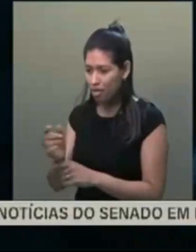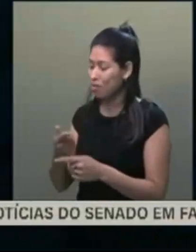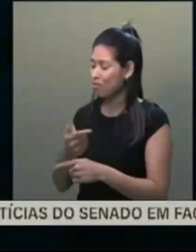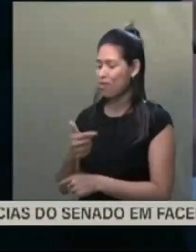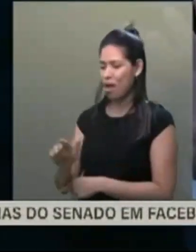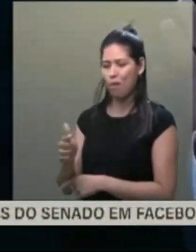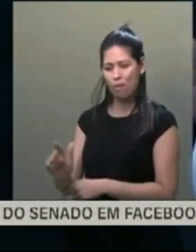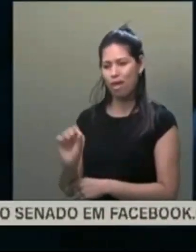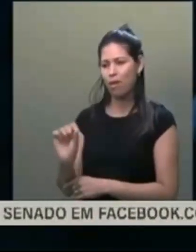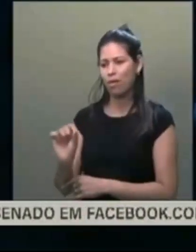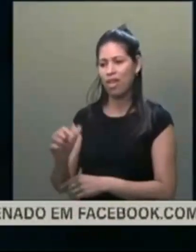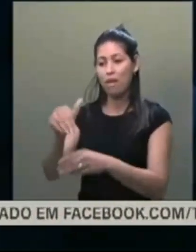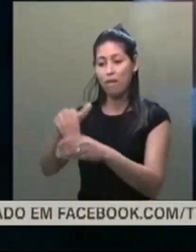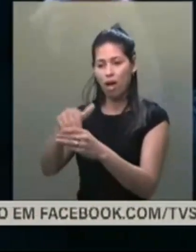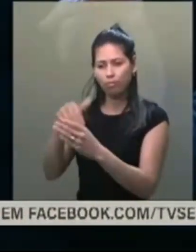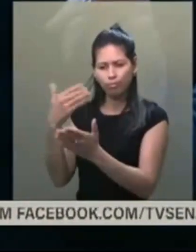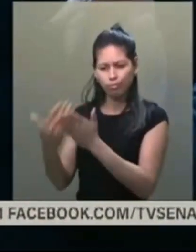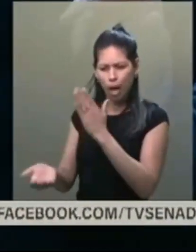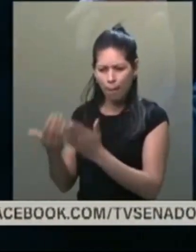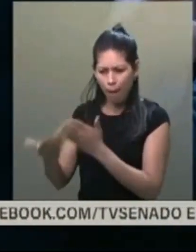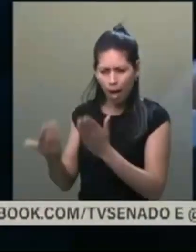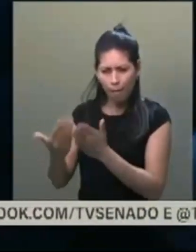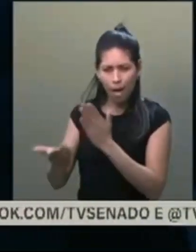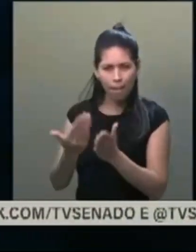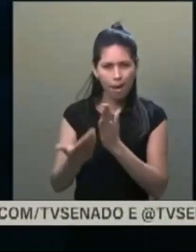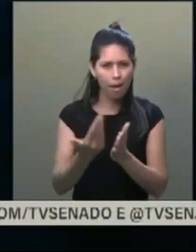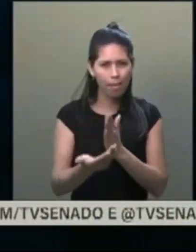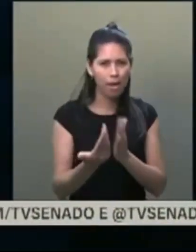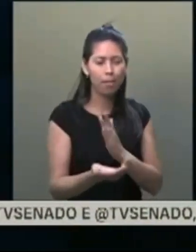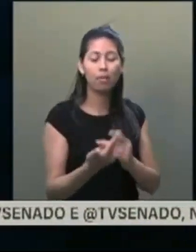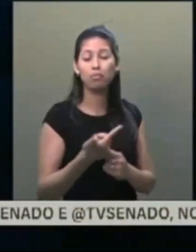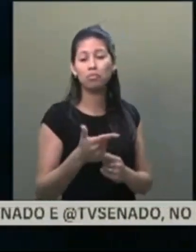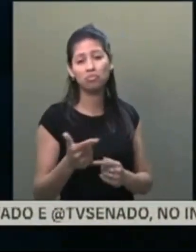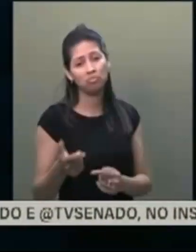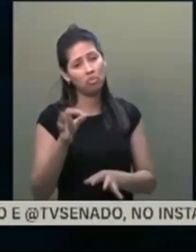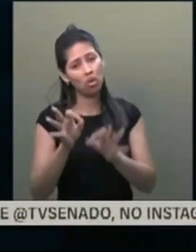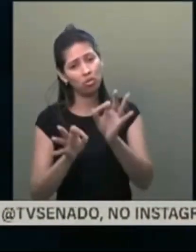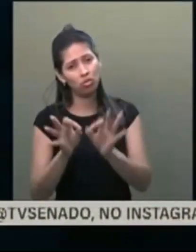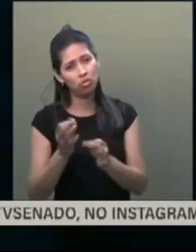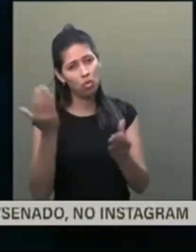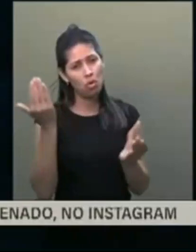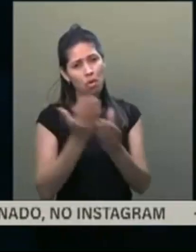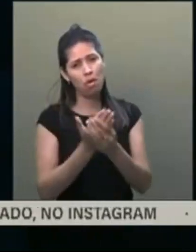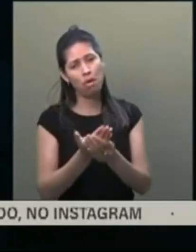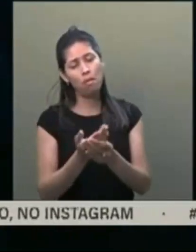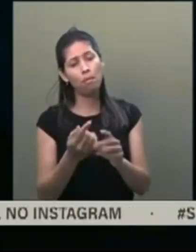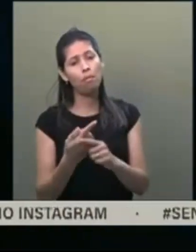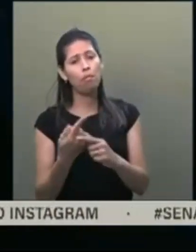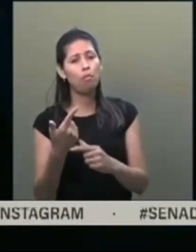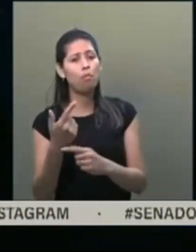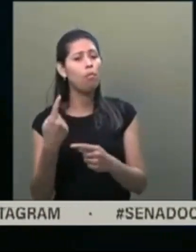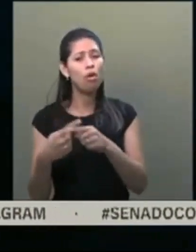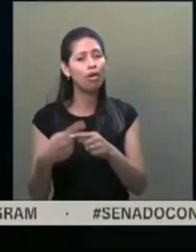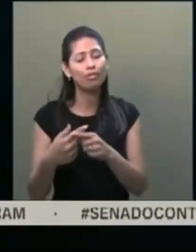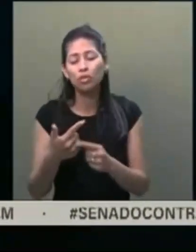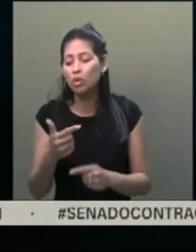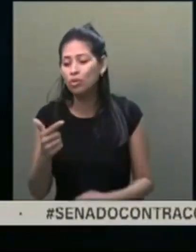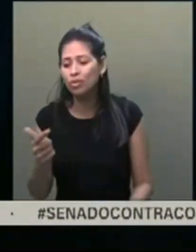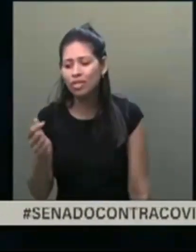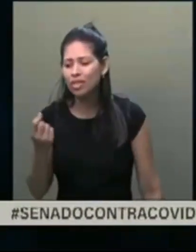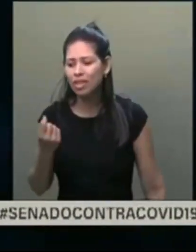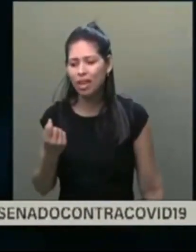votos foram perdidos por sentença judicial e resultaram numa mudança de candidato a deputado estadual